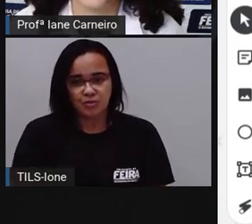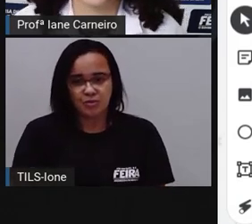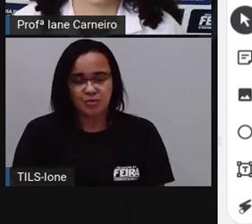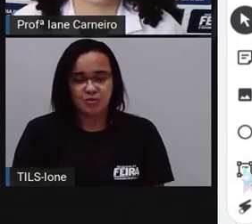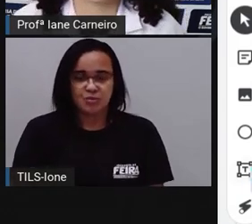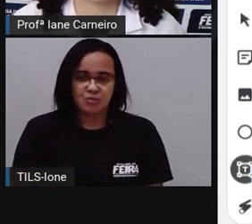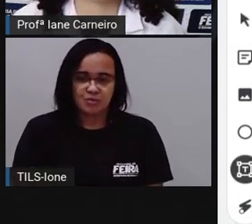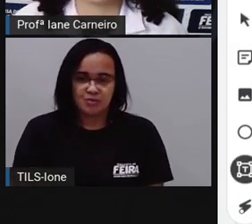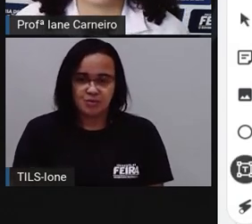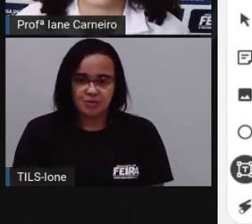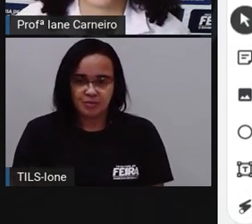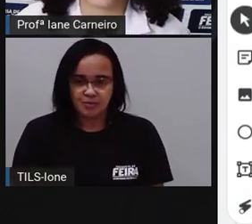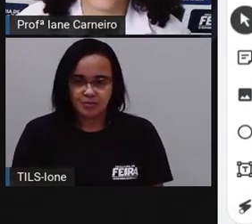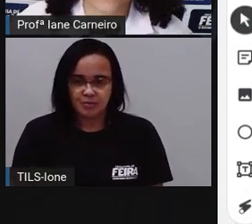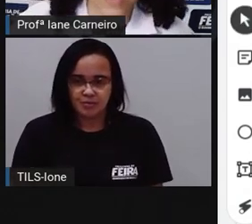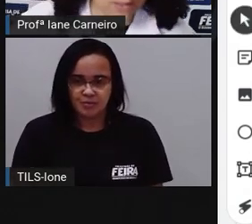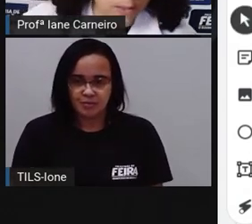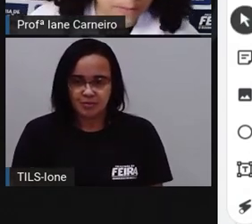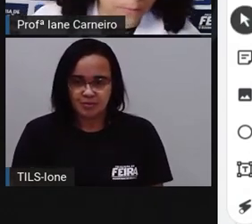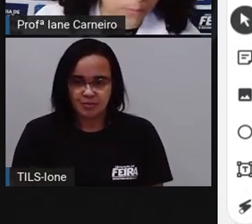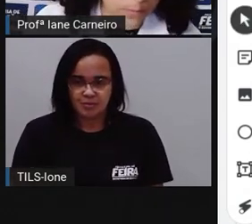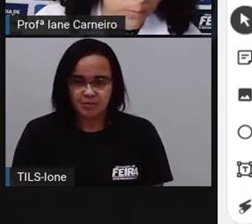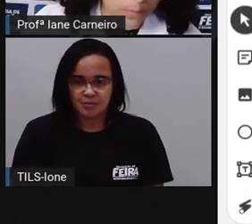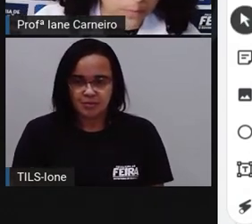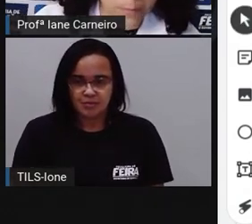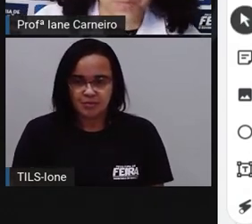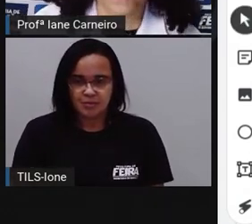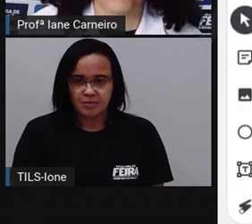Tá bom? Pra escrever aqui para vocês verem, ó.